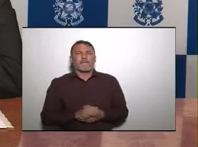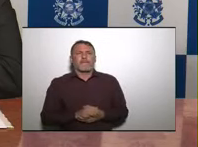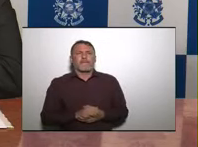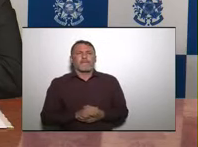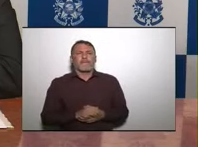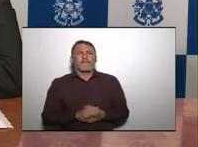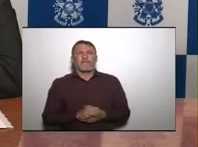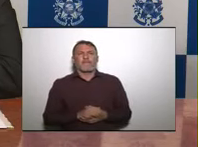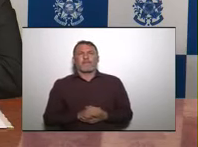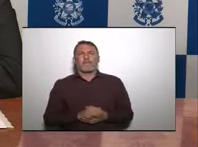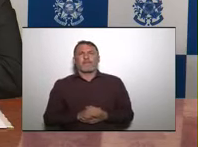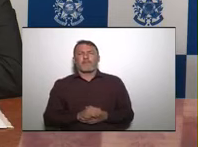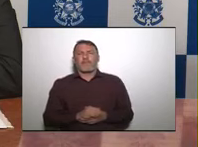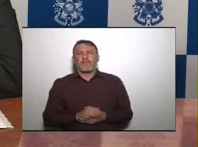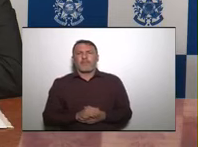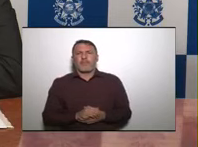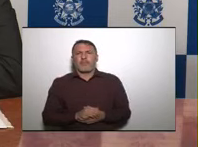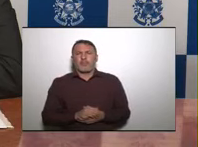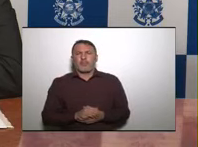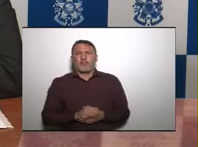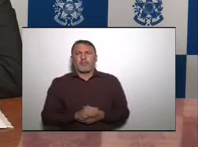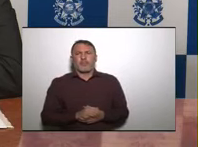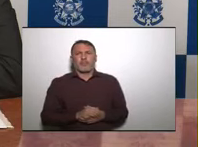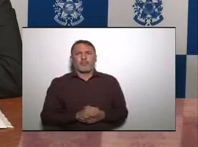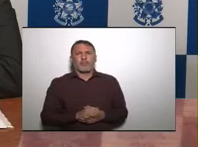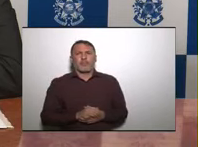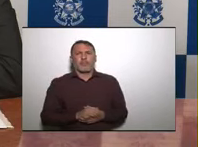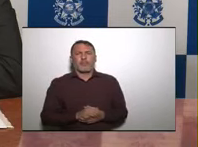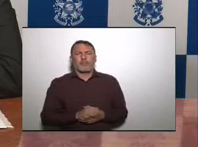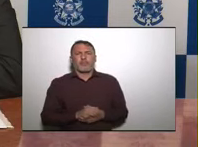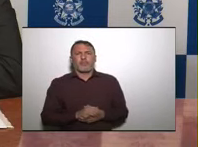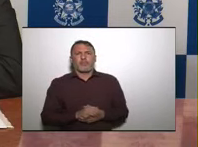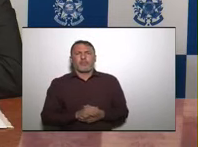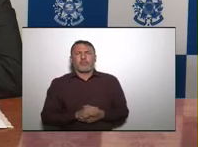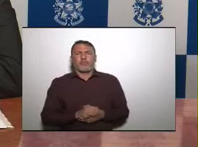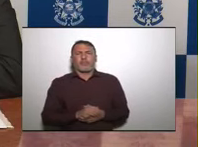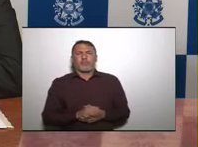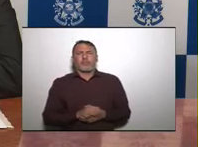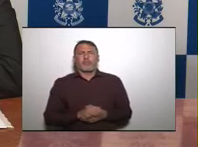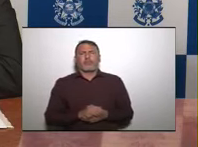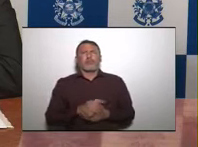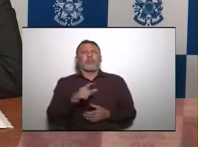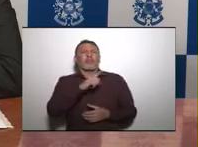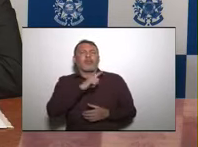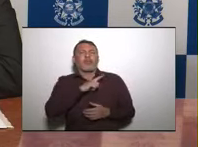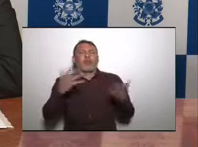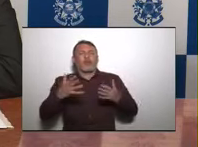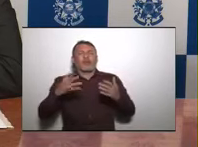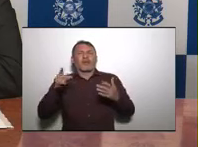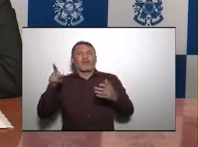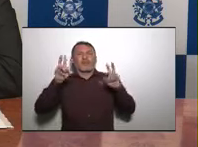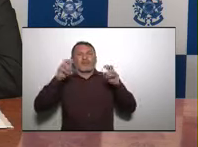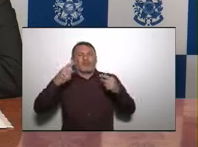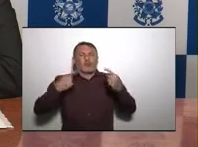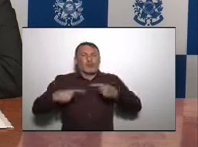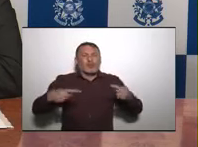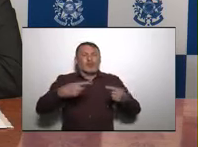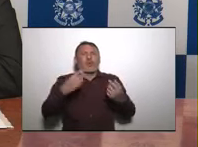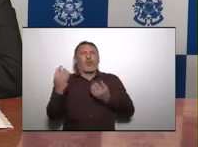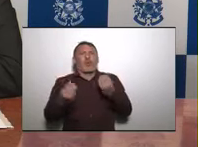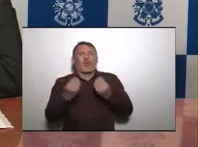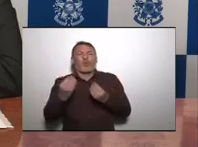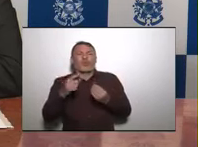acontecendo agora na Câmara dos Deputados sobre a recomposição de perdas com ICMS e ISS, já existe uma previsão de perda